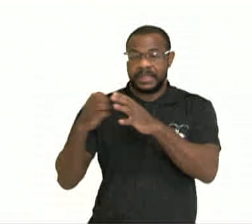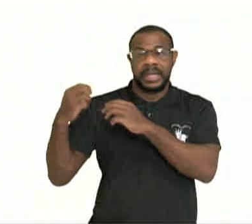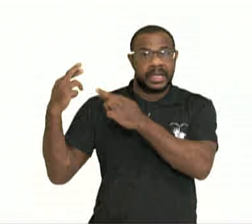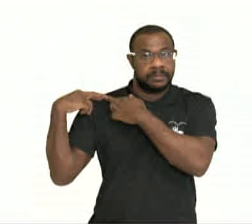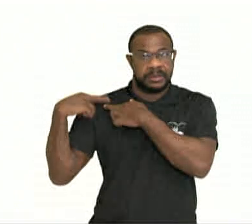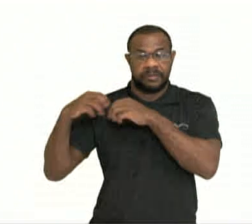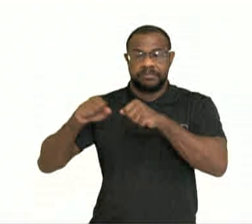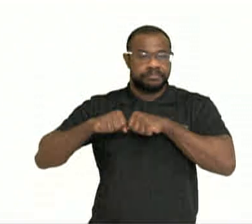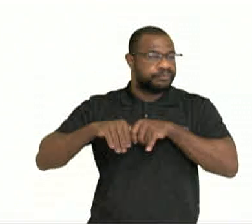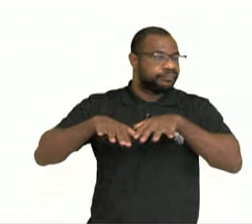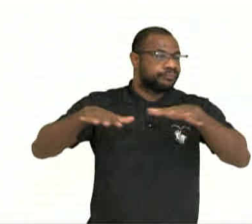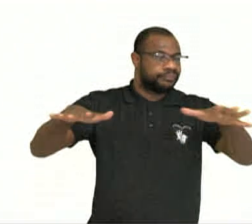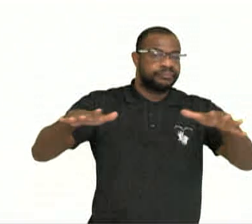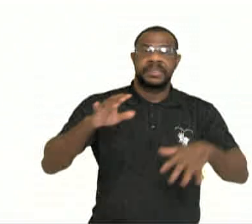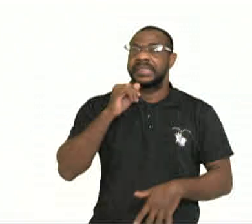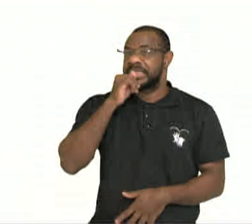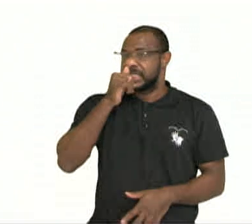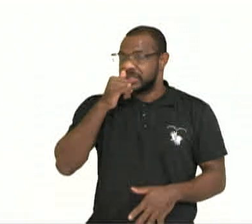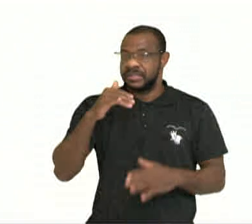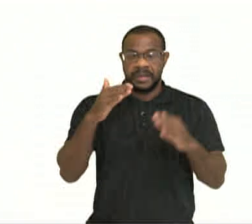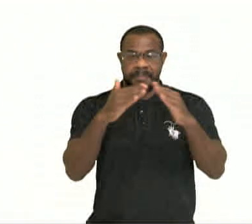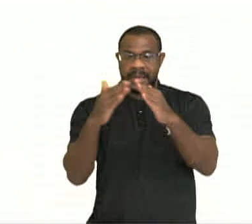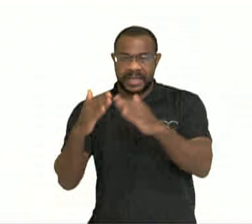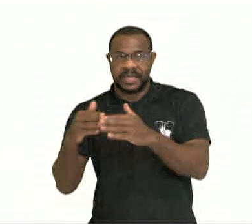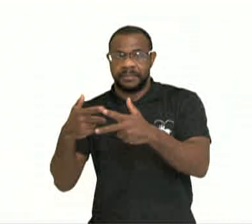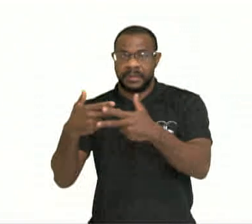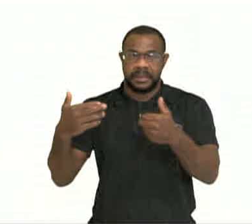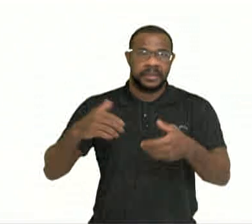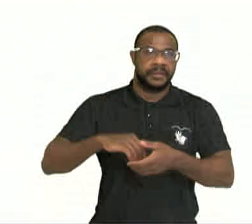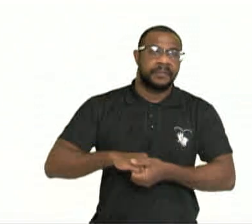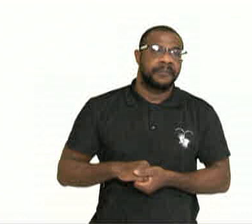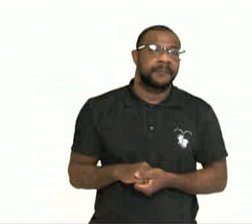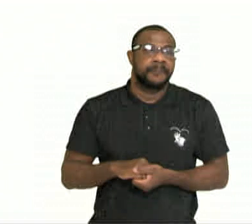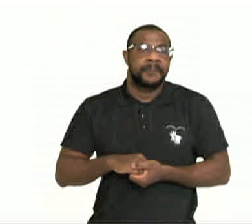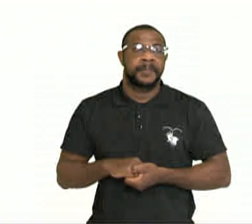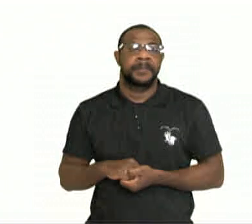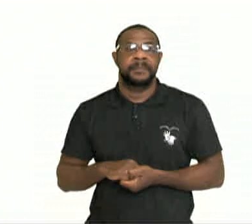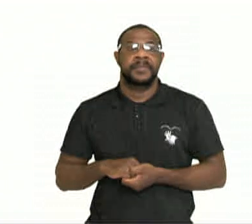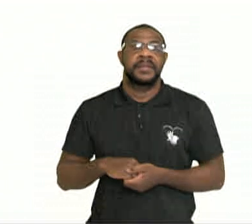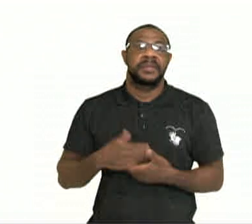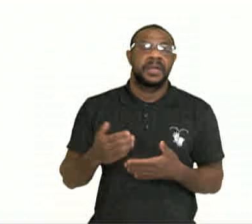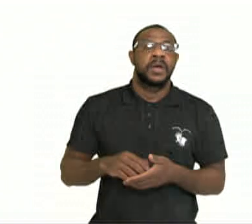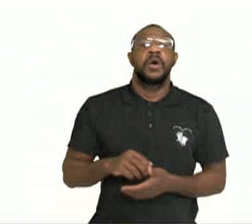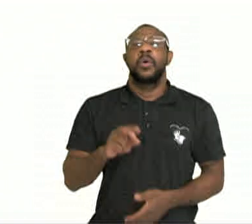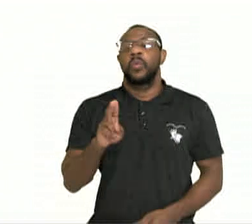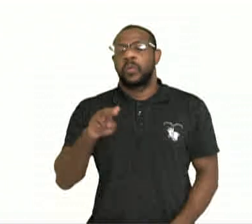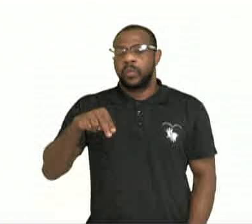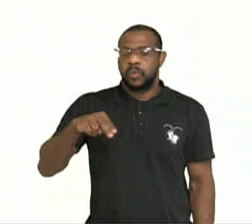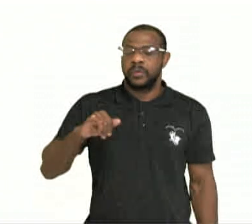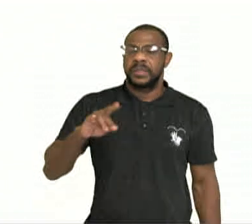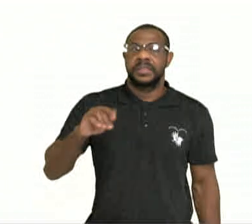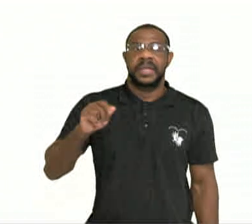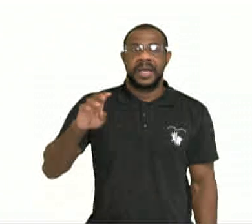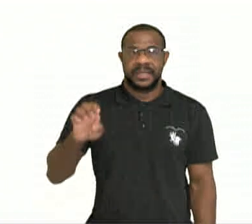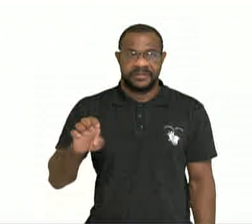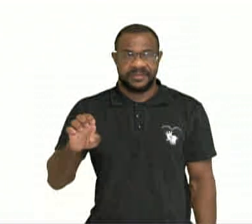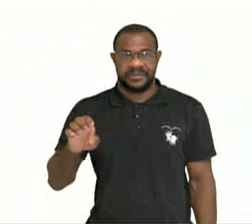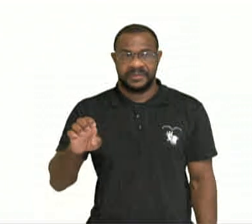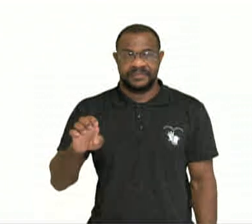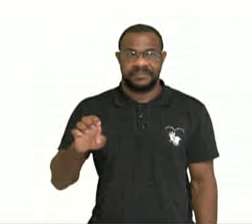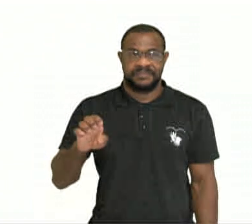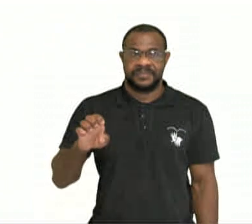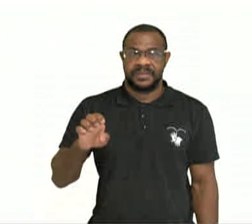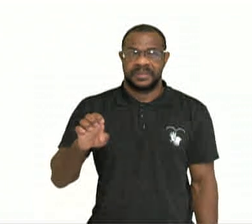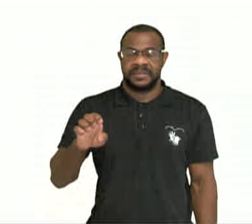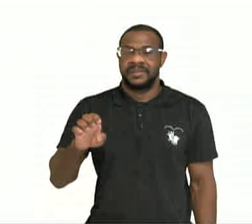4.515.938 unidades consumidoras. Essas unidades consumidoras são as residências, são essa quantidade,